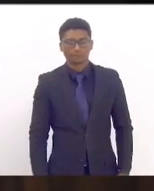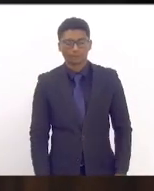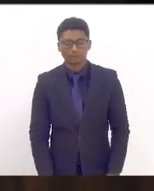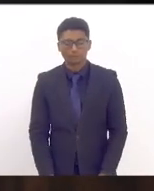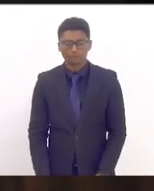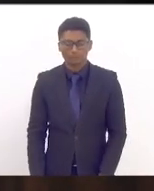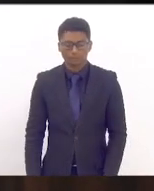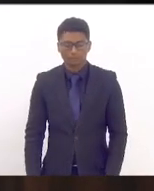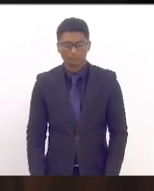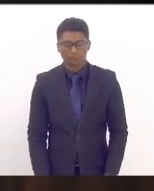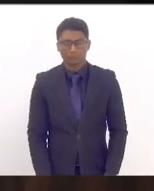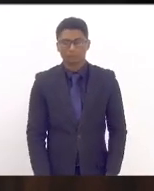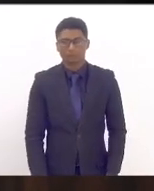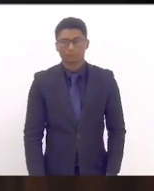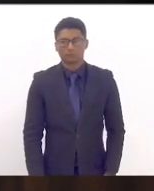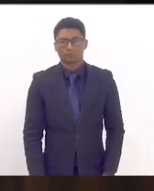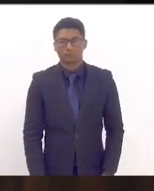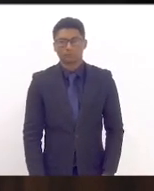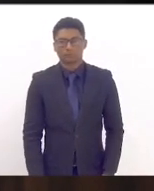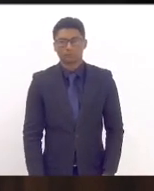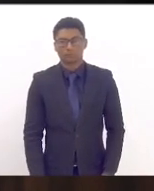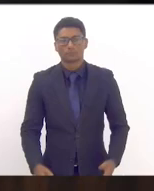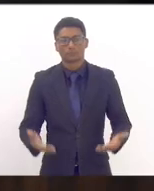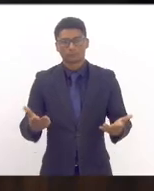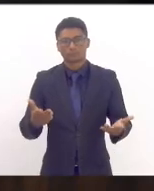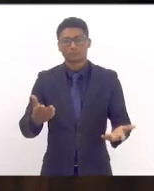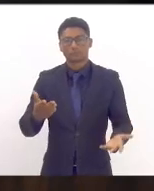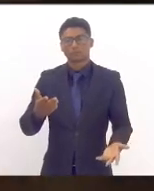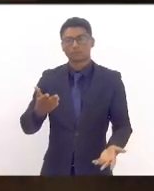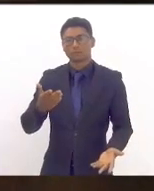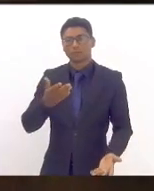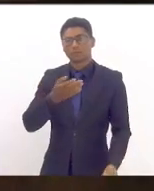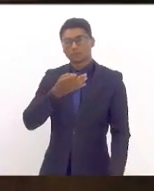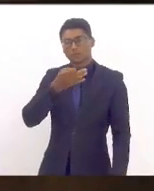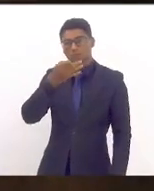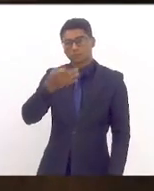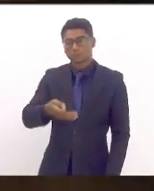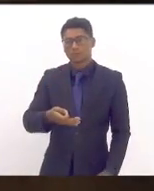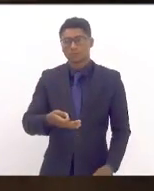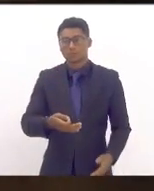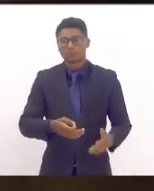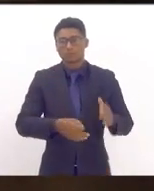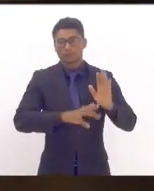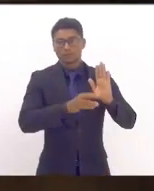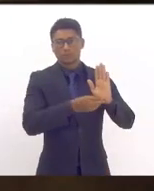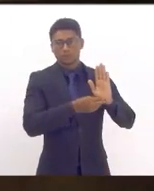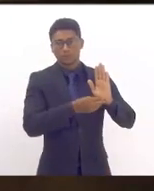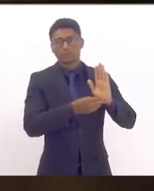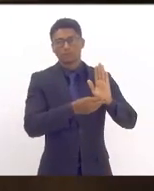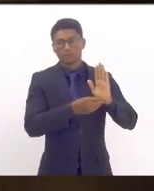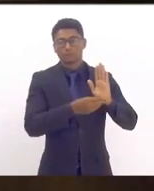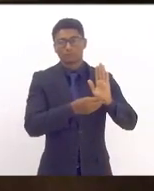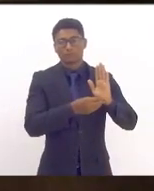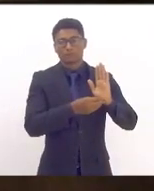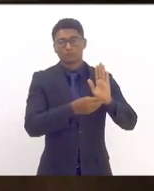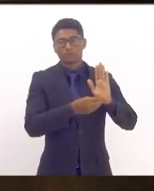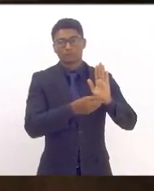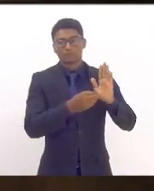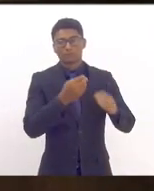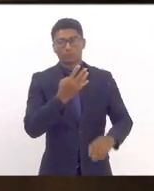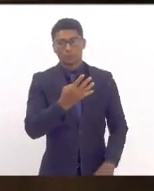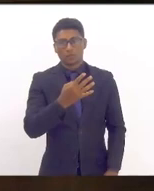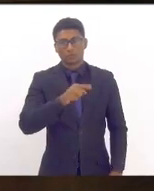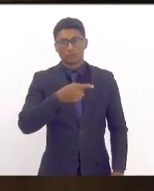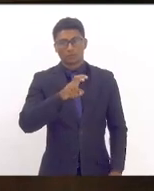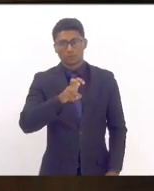perdão Deputado Rodrigo Amorim senhor presidente parecer as emendas de plenário favorável as emendas 4